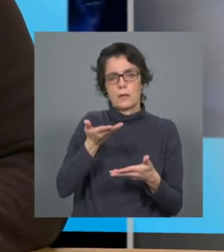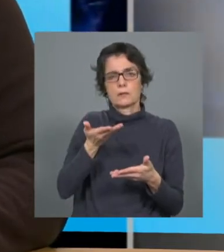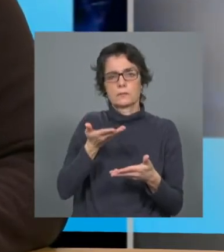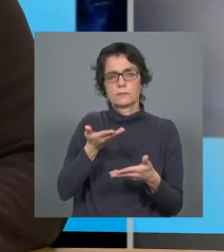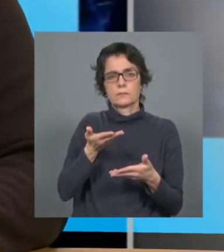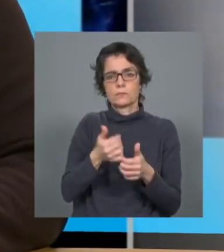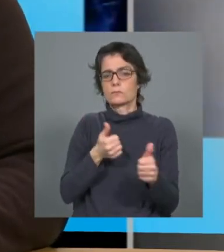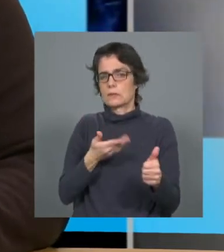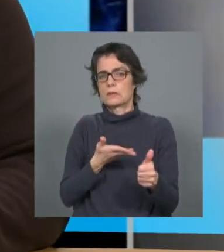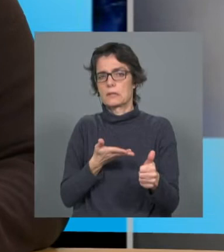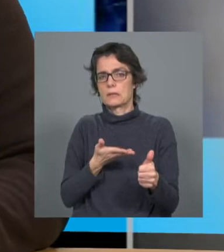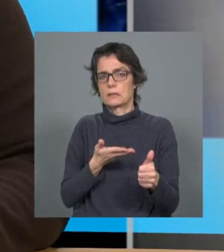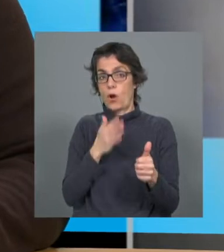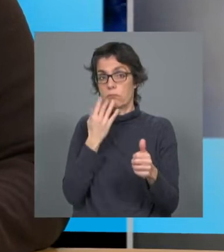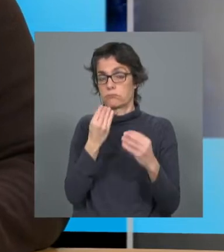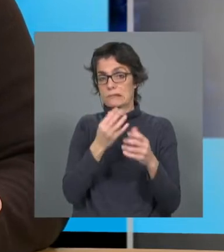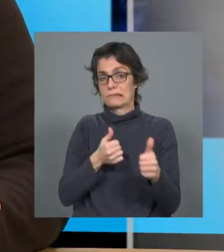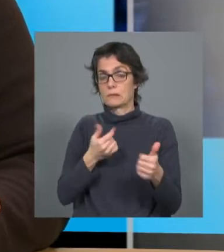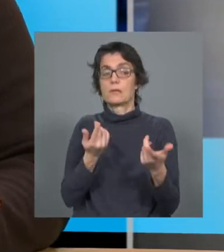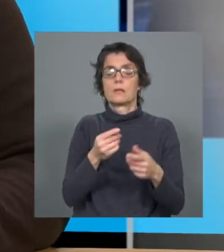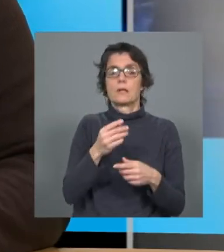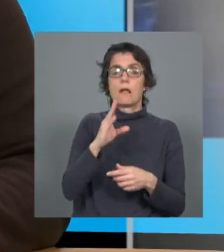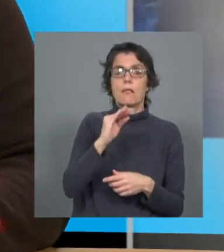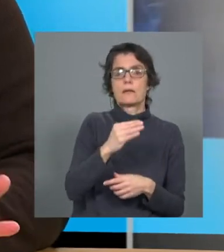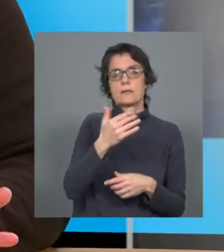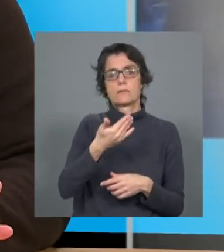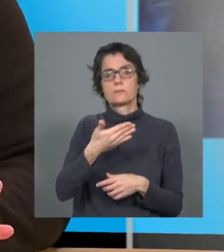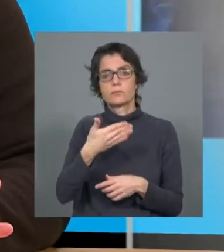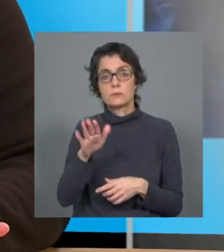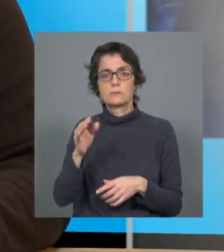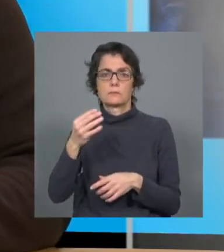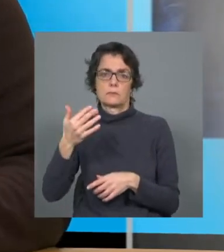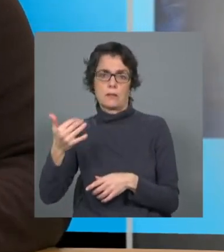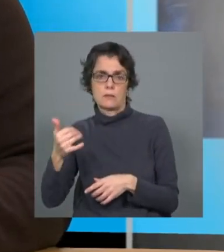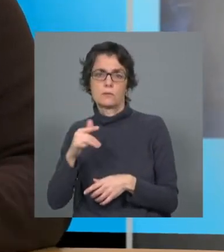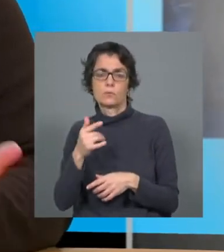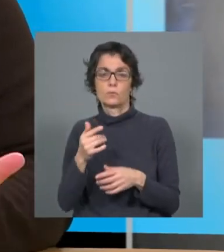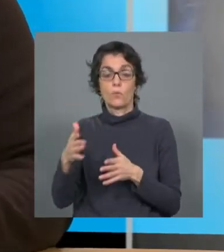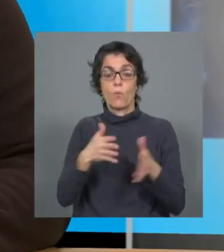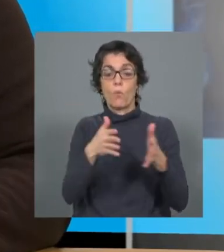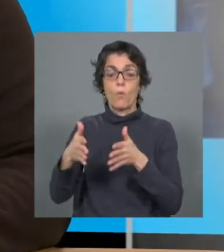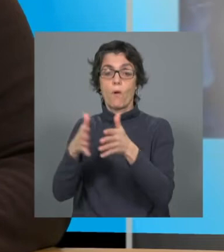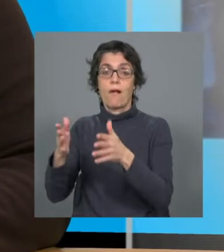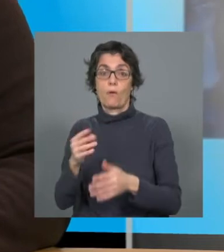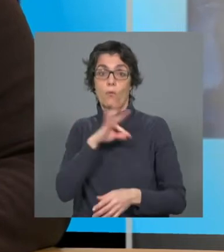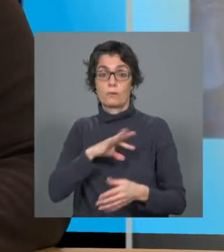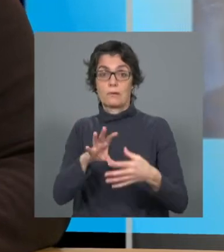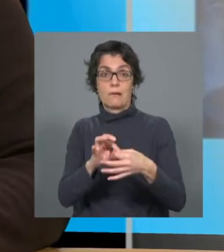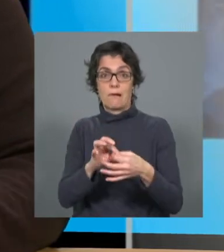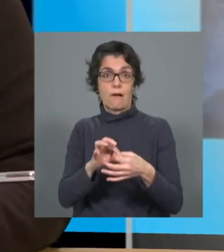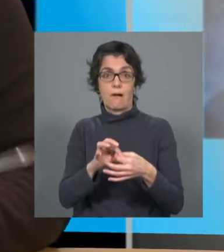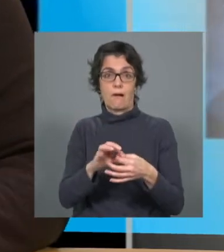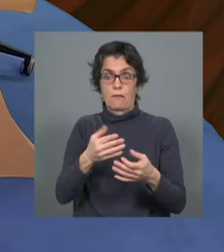distância, nomeadamente o 10º, 11º e 12º, que têm vias profissionalizantes, que perderam neste tempo,